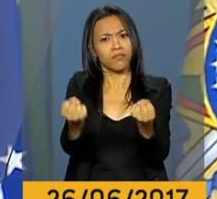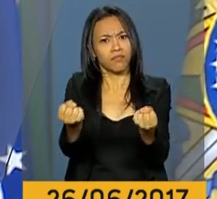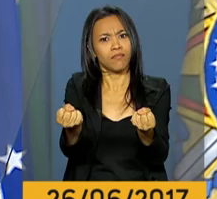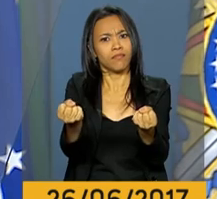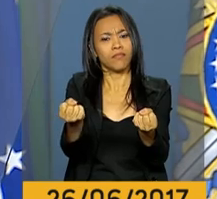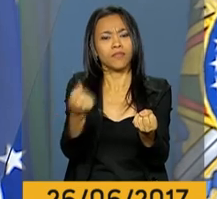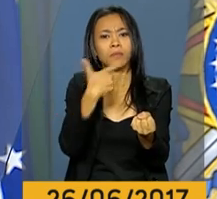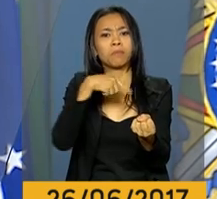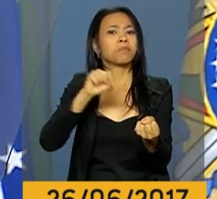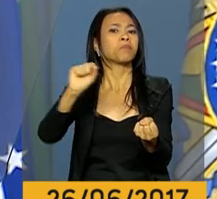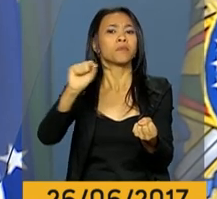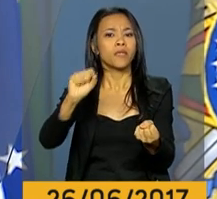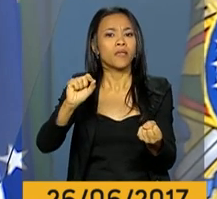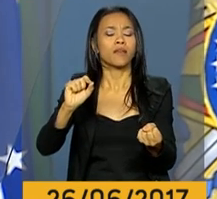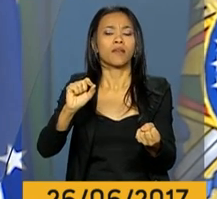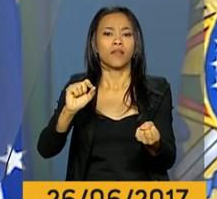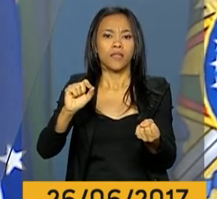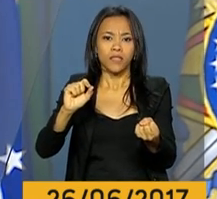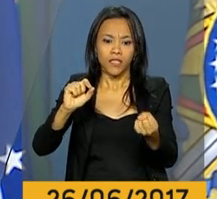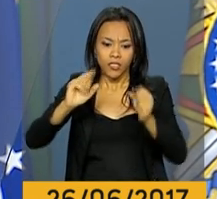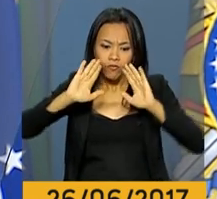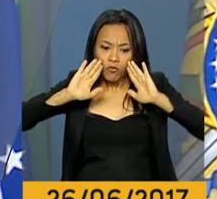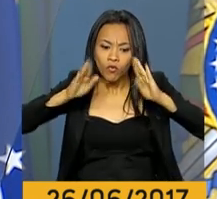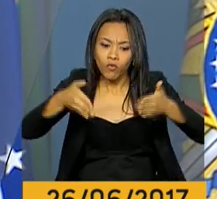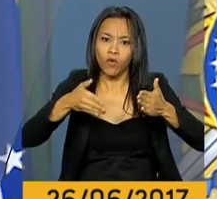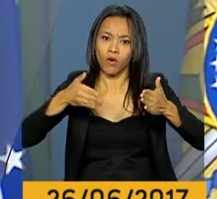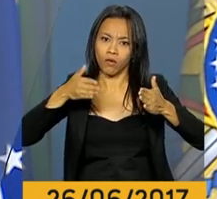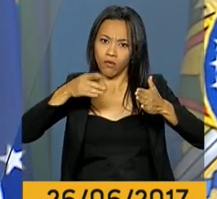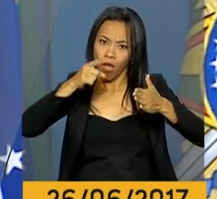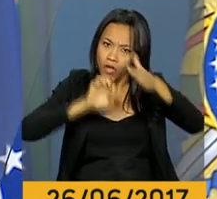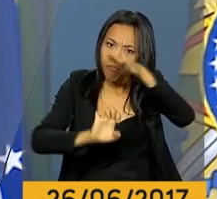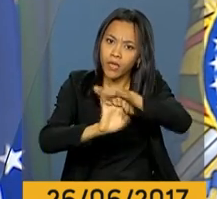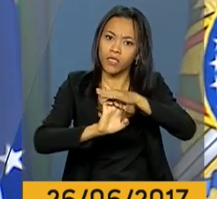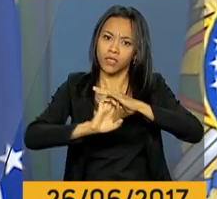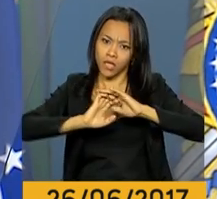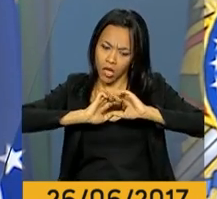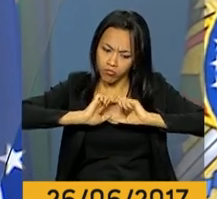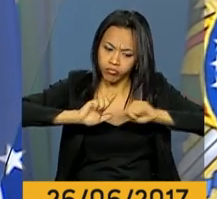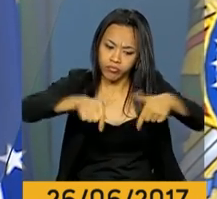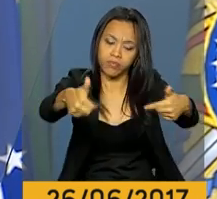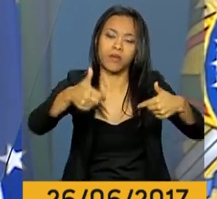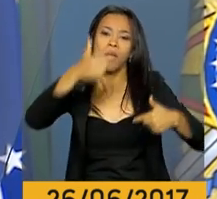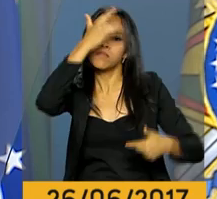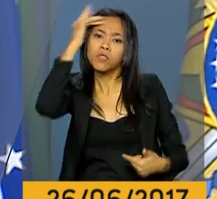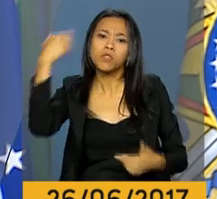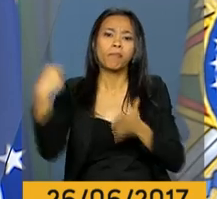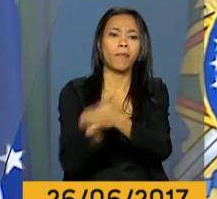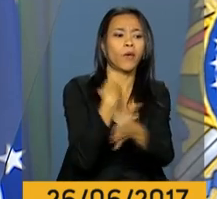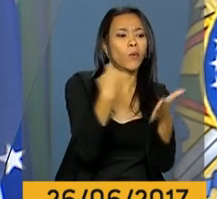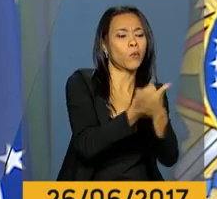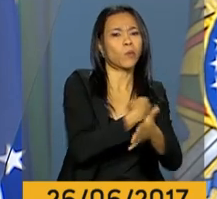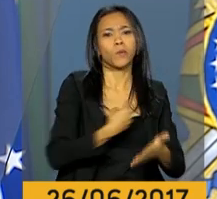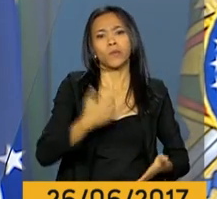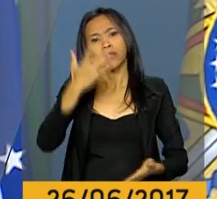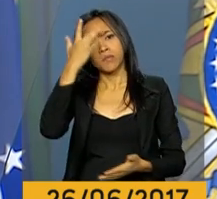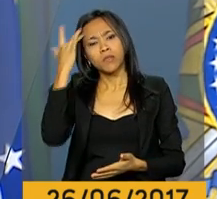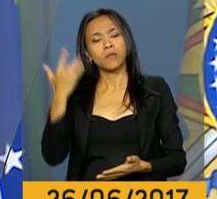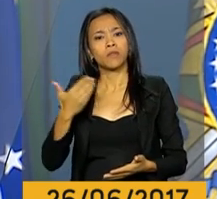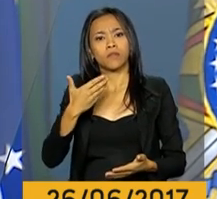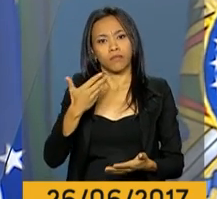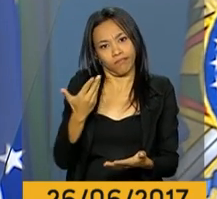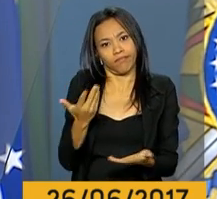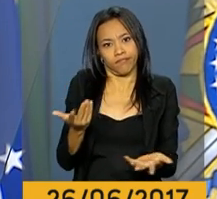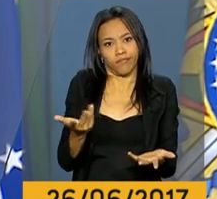quem eh eh se dedica à empresa não é então as pessoas dizem e perguntam indagam questionam eh